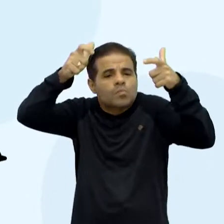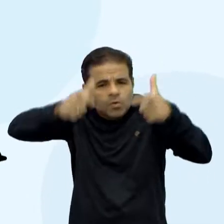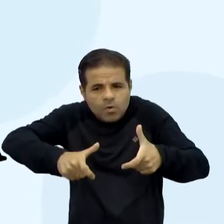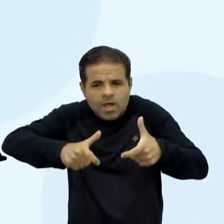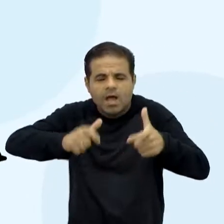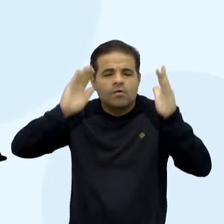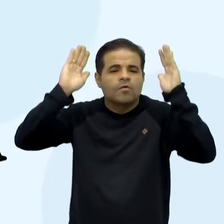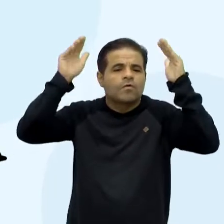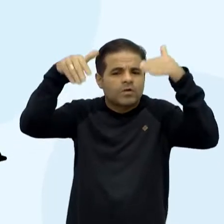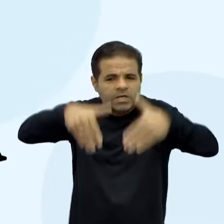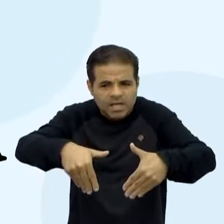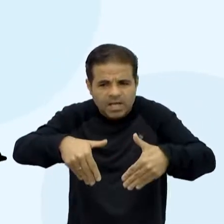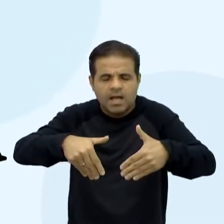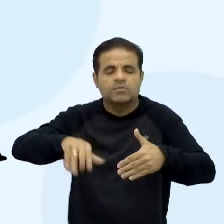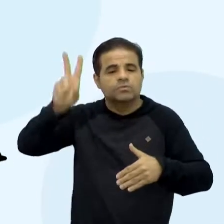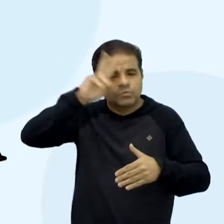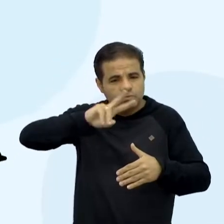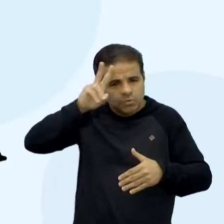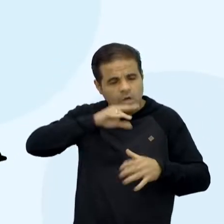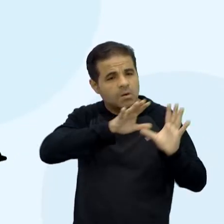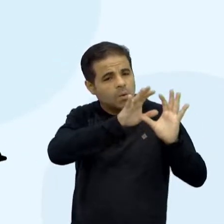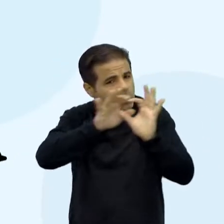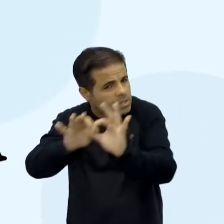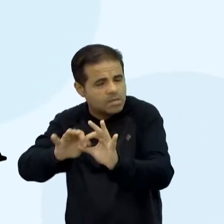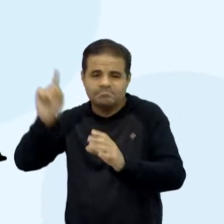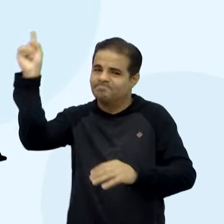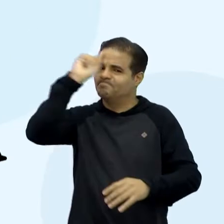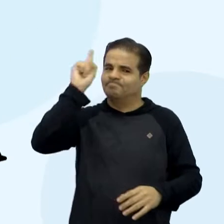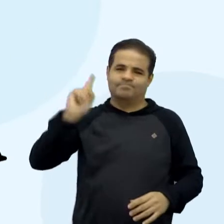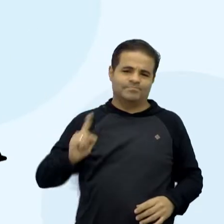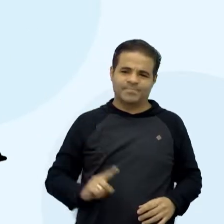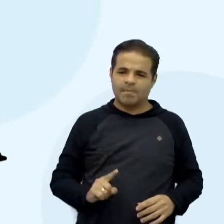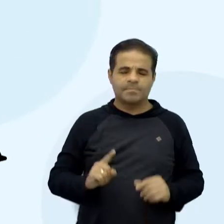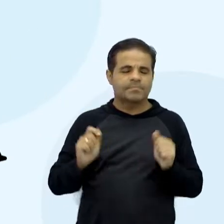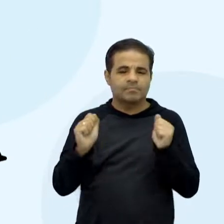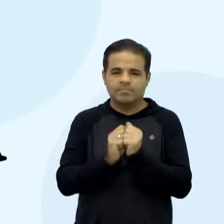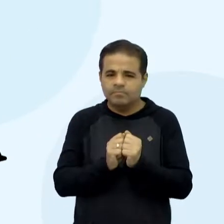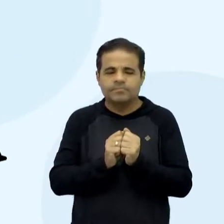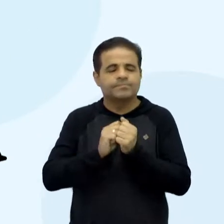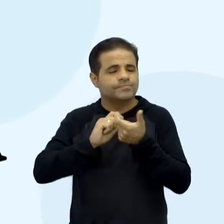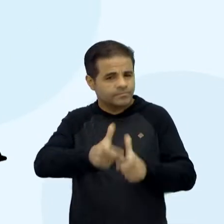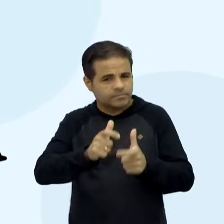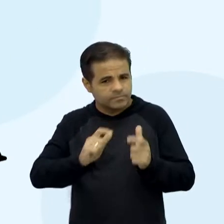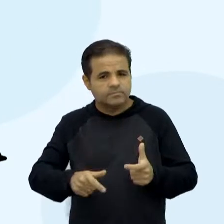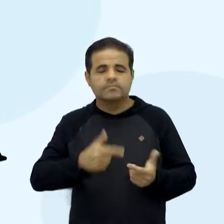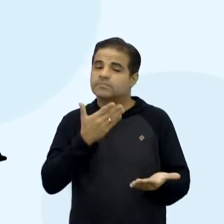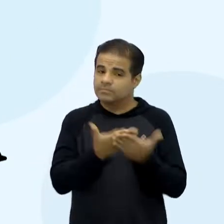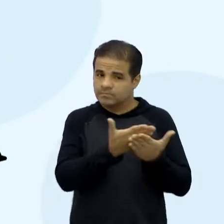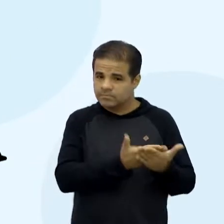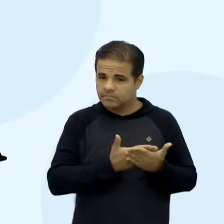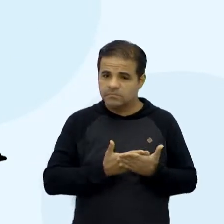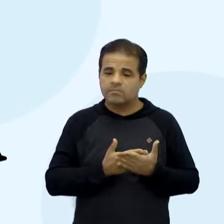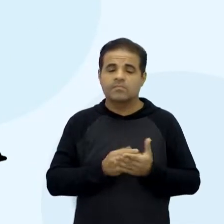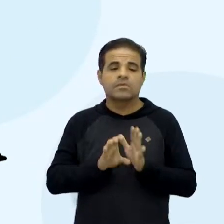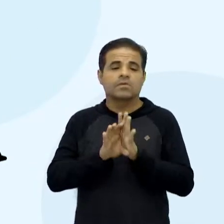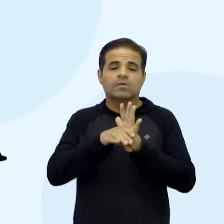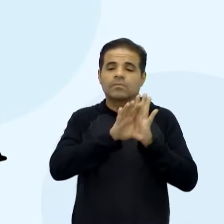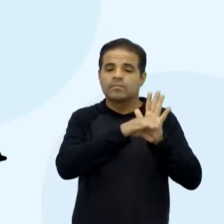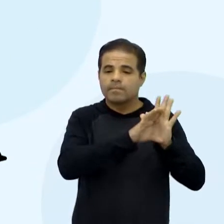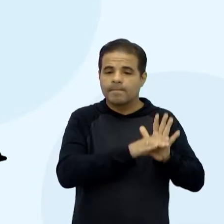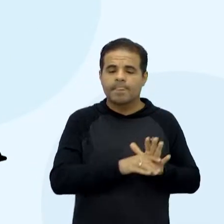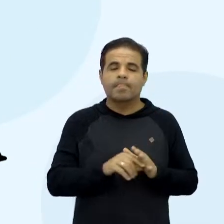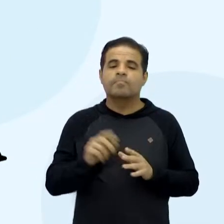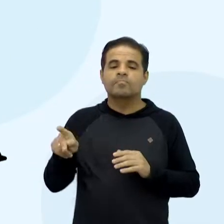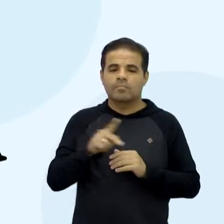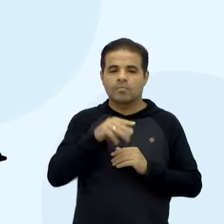né, dedicado à história desse contexto. Eu não sabia, estou descobrindo junto com vocês ao produzir essas aulas. Olha só o nosso conceito. Pro Mauro,